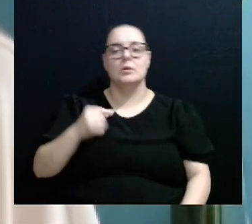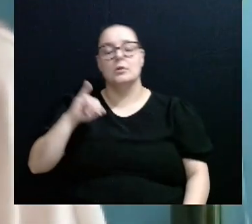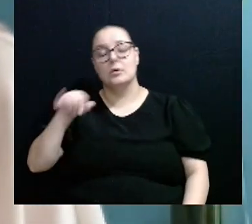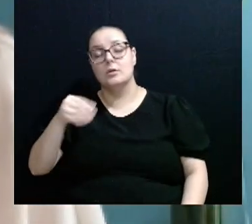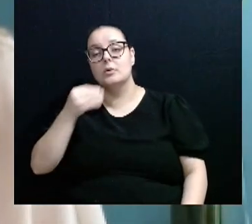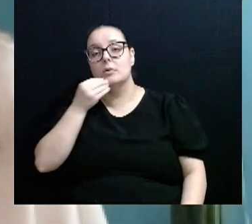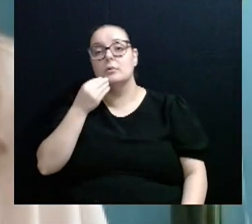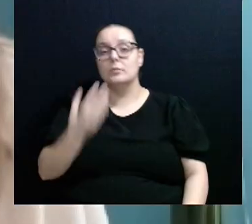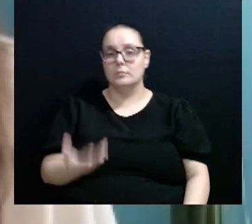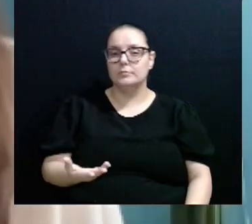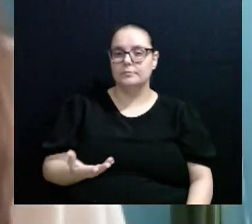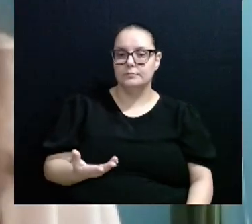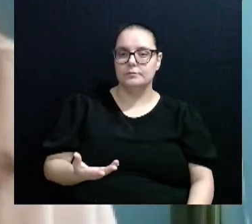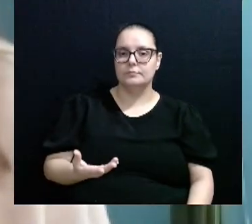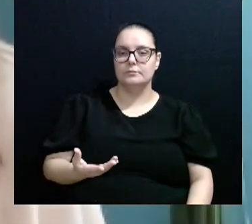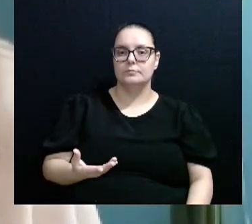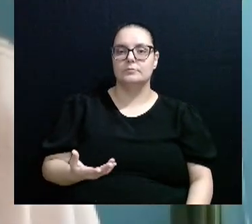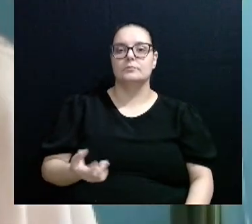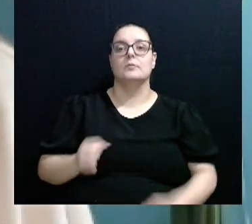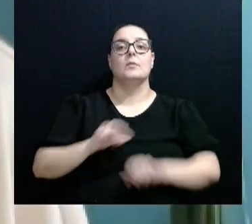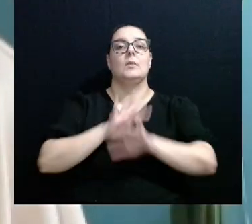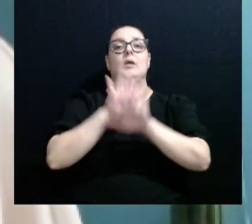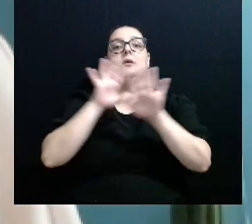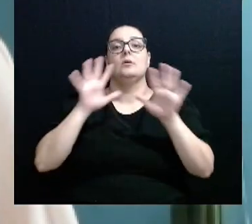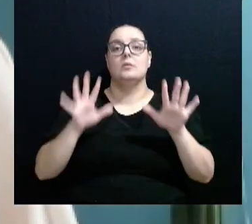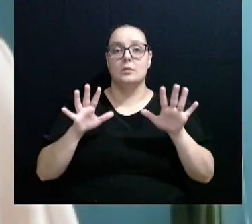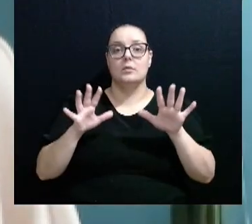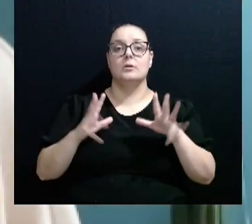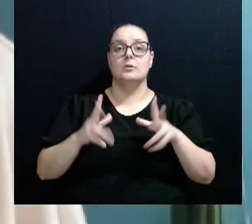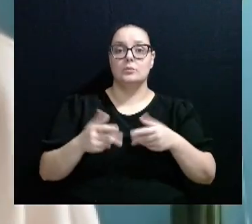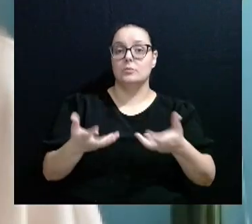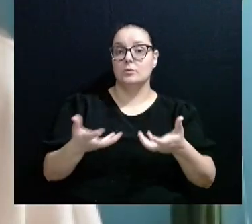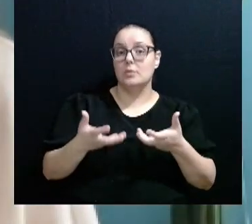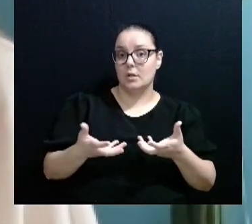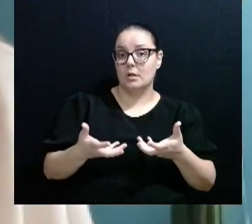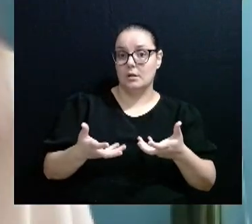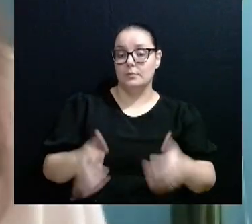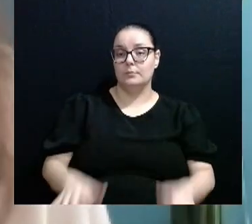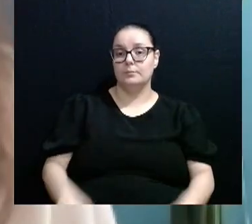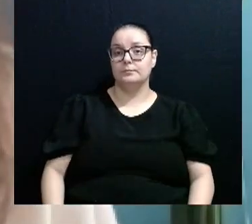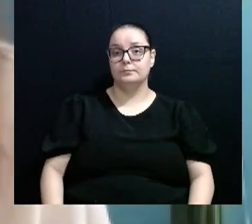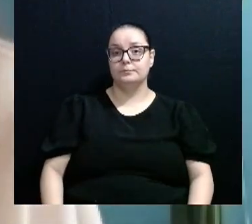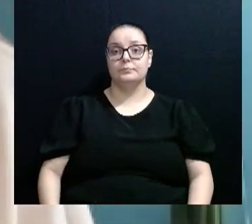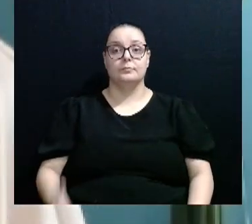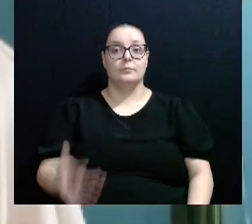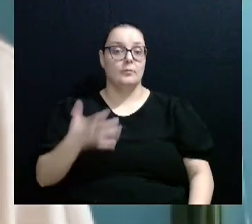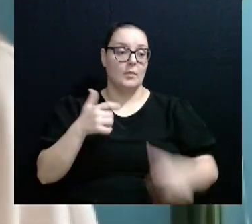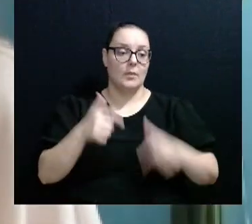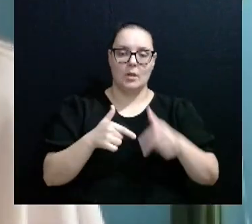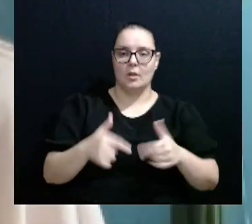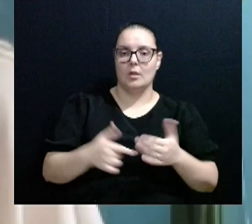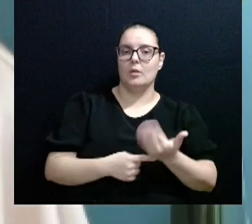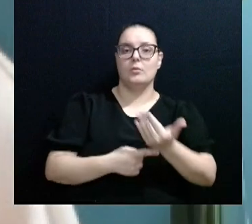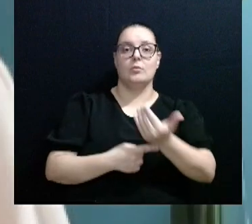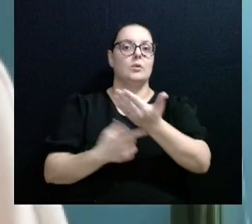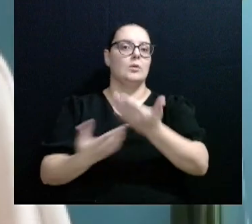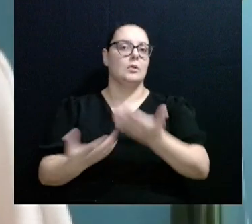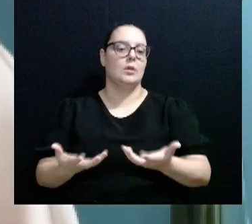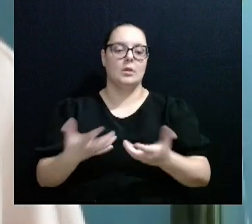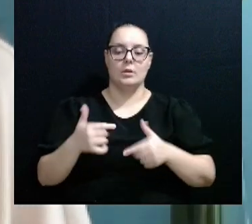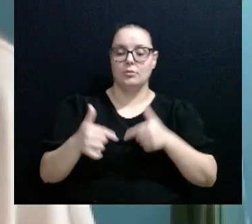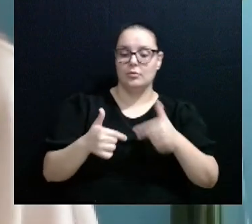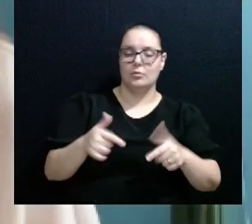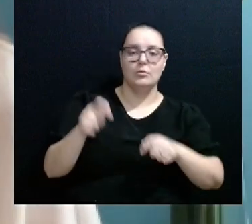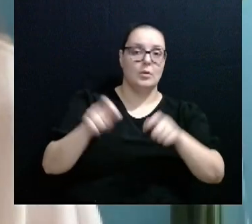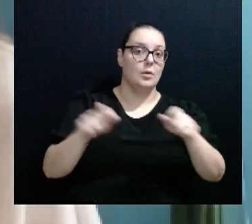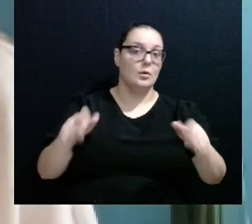ser explícito naquilo que você quer, né? Eu quero trabalhar com tecnologia, eu quero trabalhar com pessoas, eu